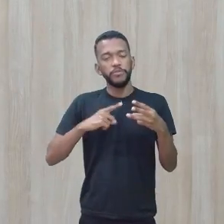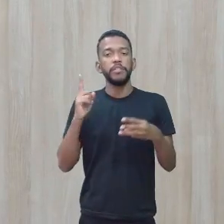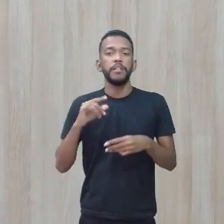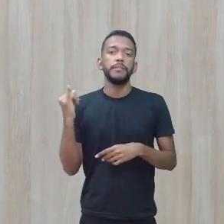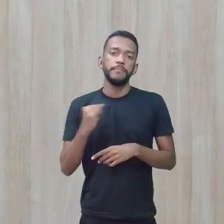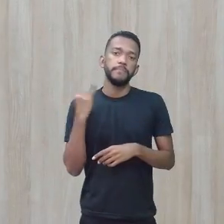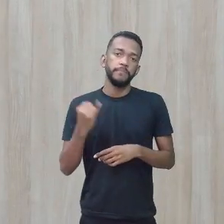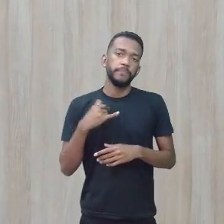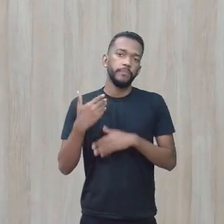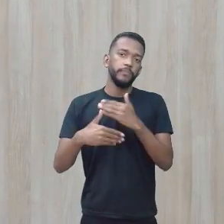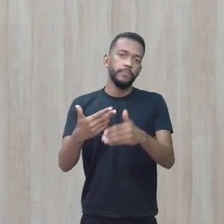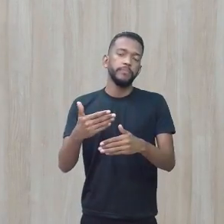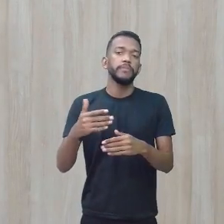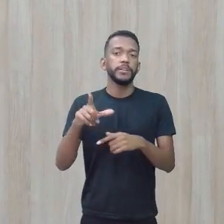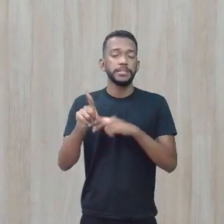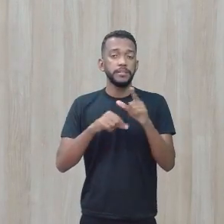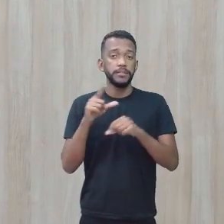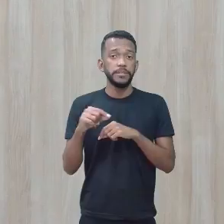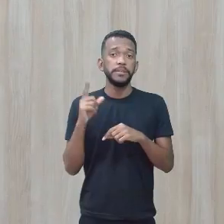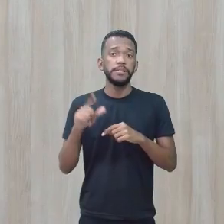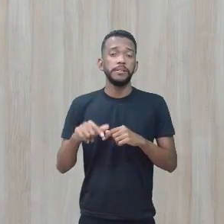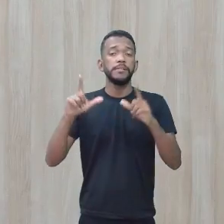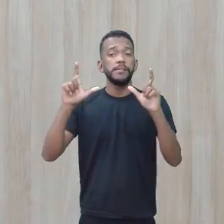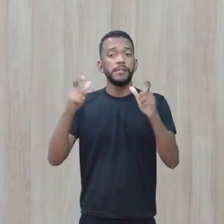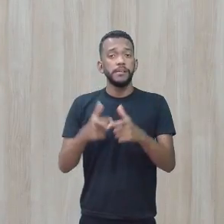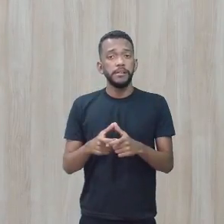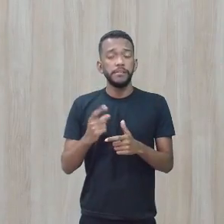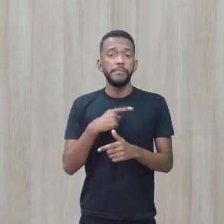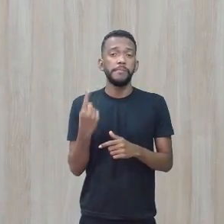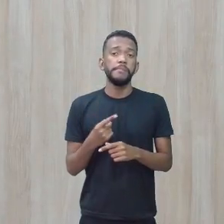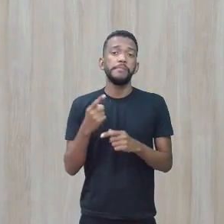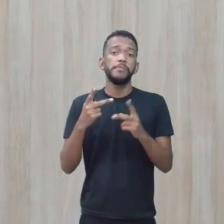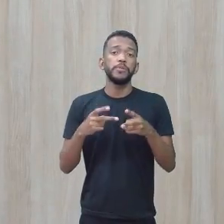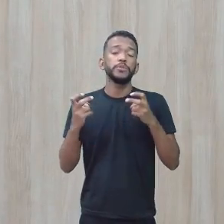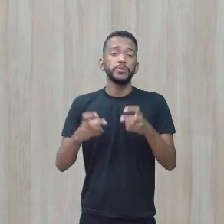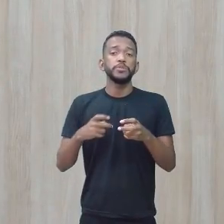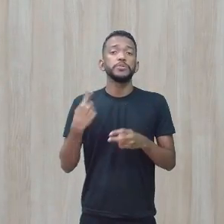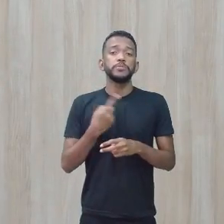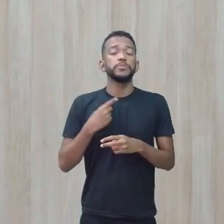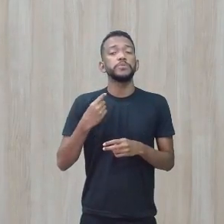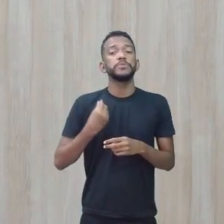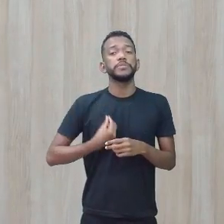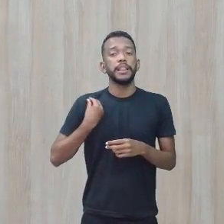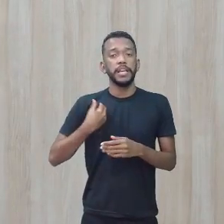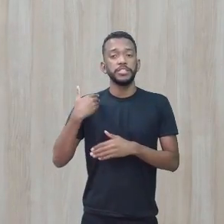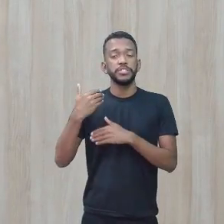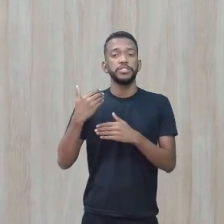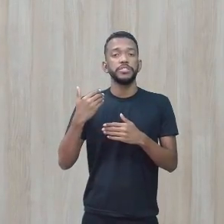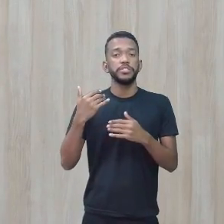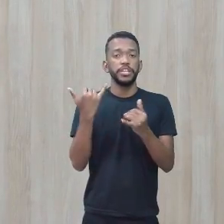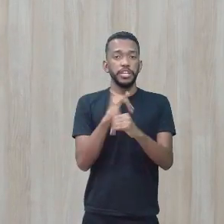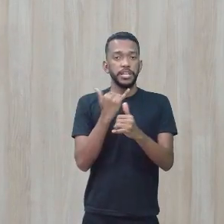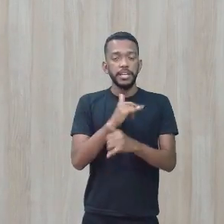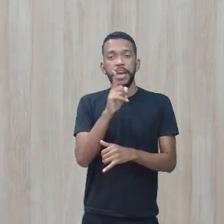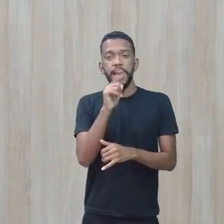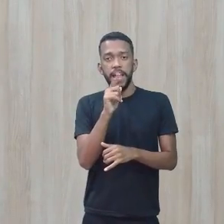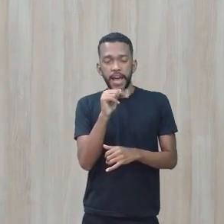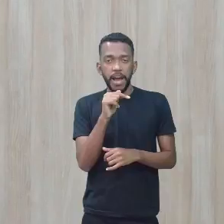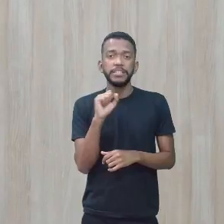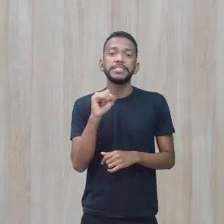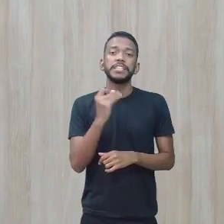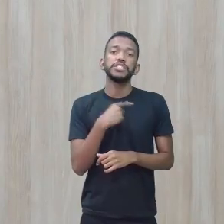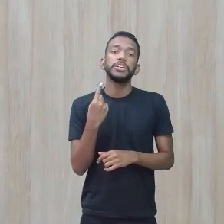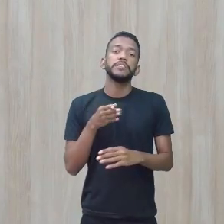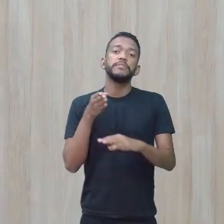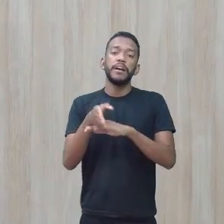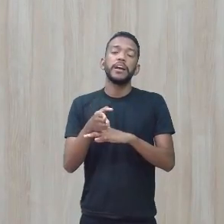coleta seletiva, que reduzir nossos consumos, né, de energia, de água. Se a gente vai lá tomar